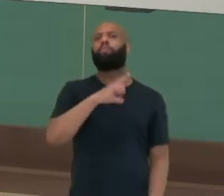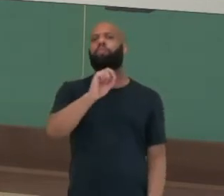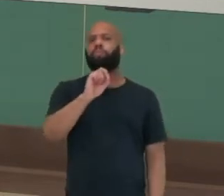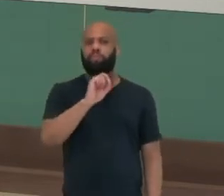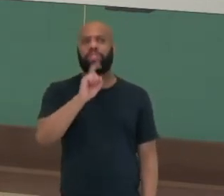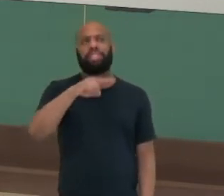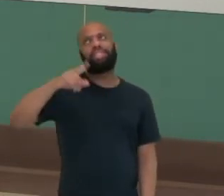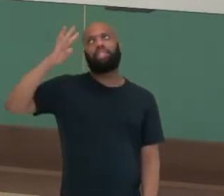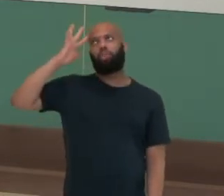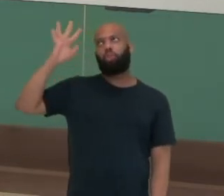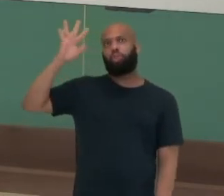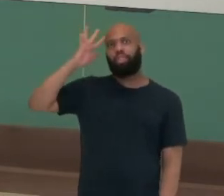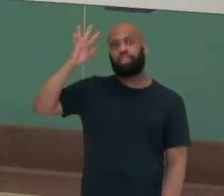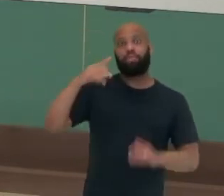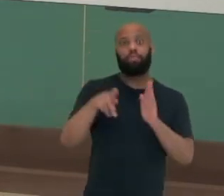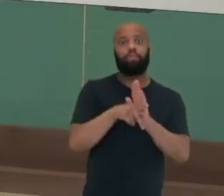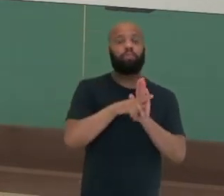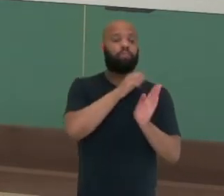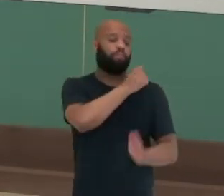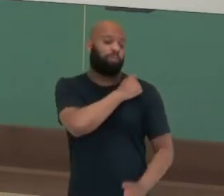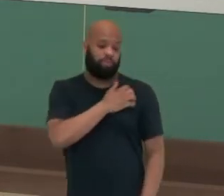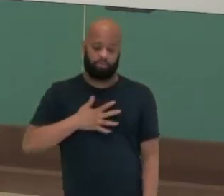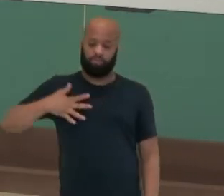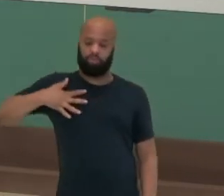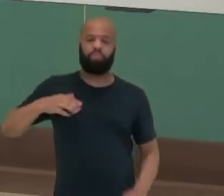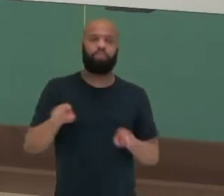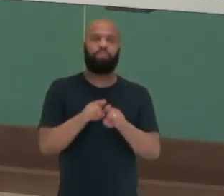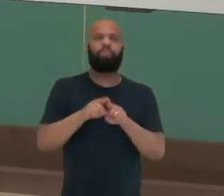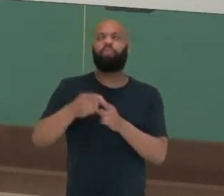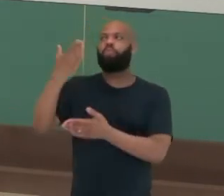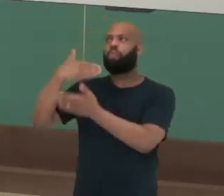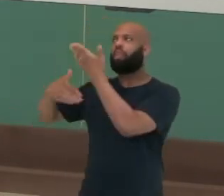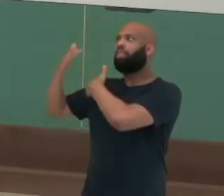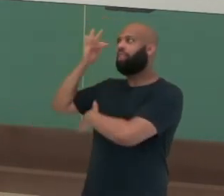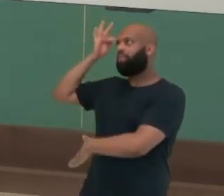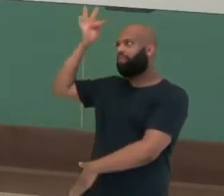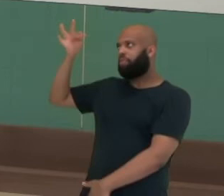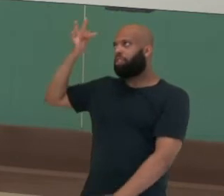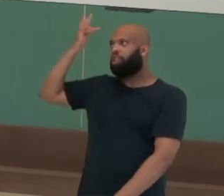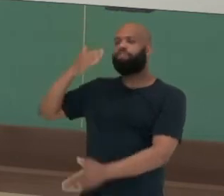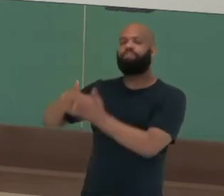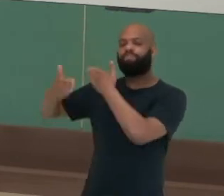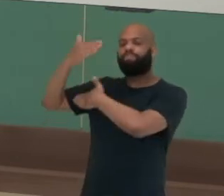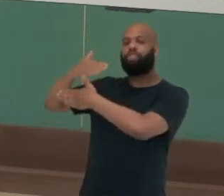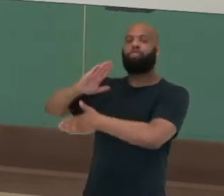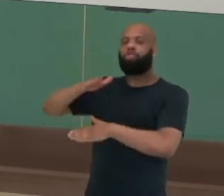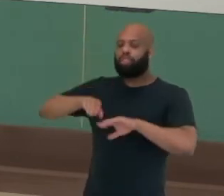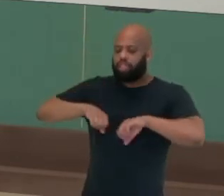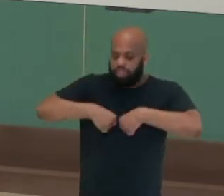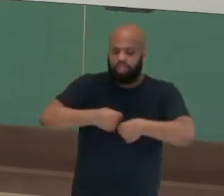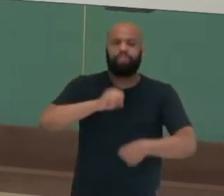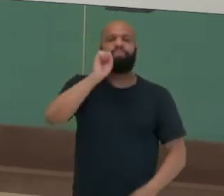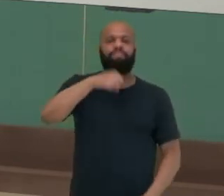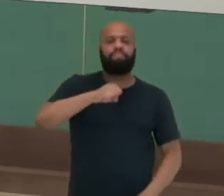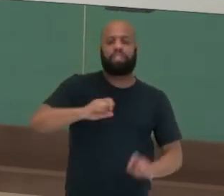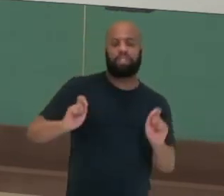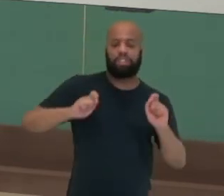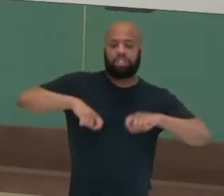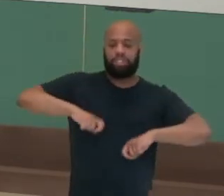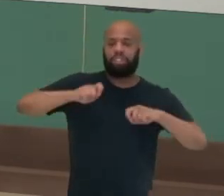a teoria de Aristóteles, um filósofo lá da antiguidade que já defendia que sim, é possível